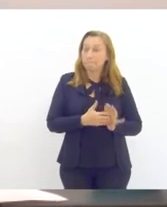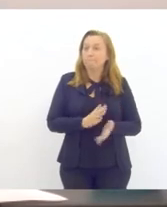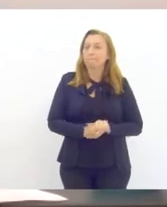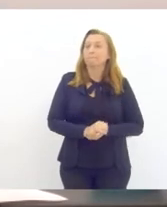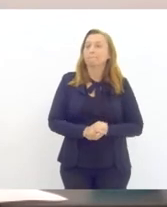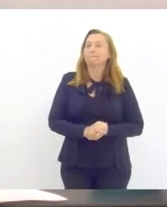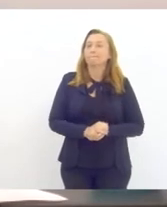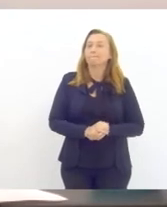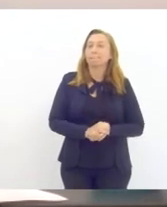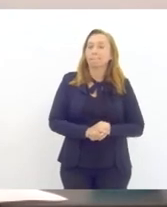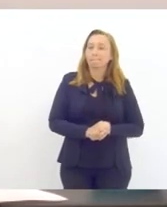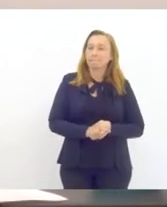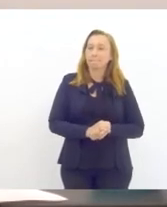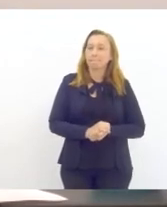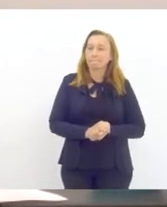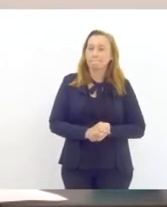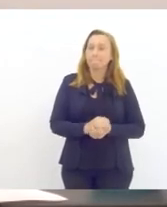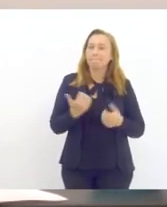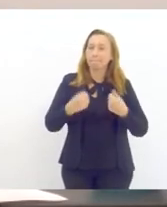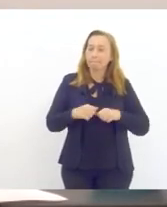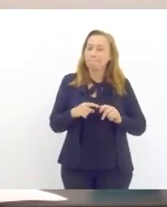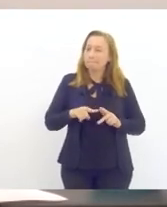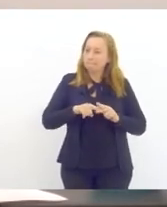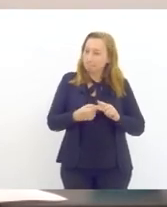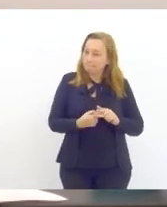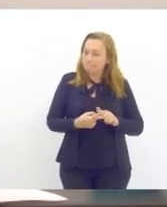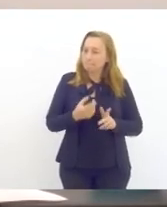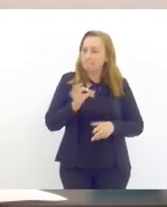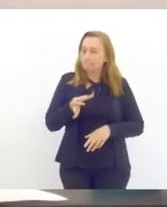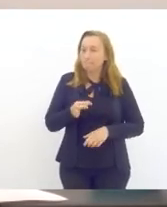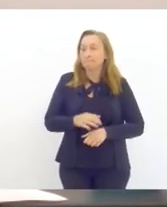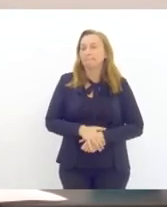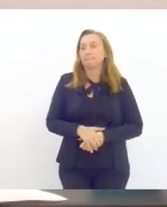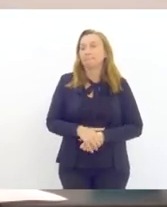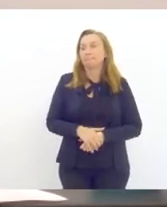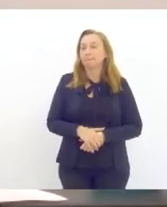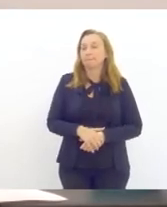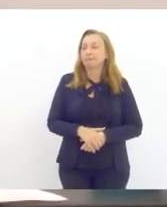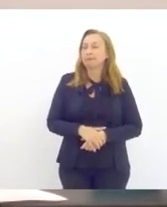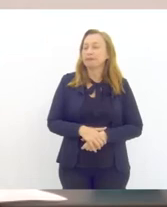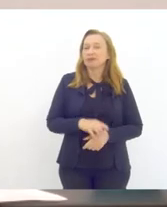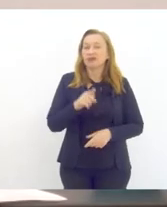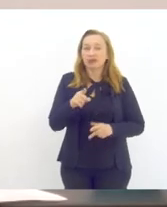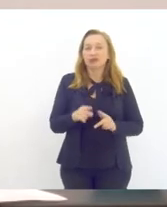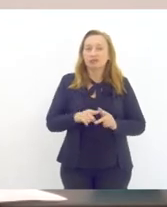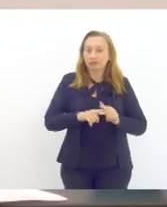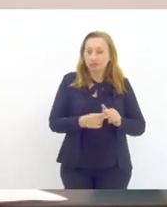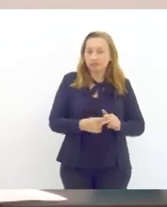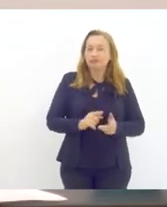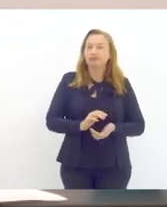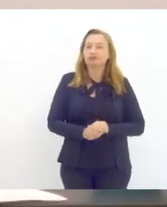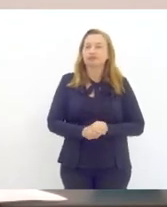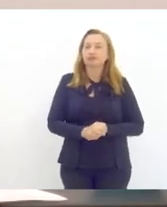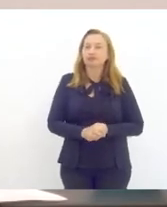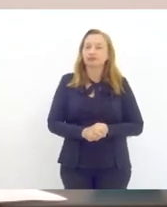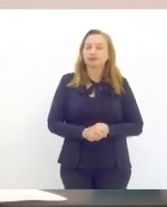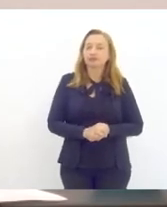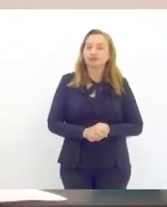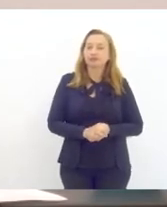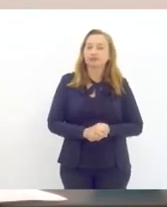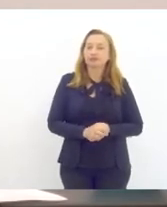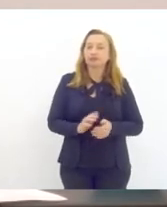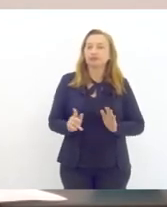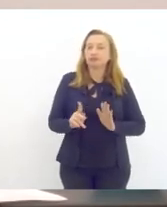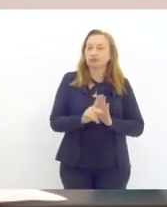né, ela precisa de regulamentação. E esta regulamentação viria para o projeto de